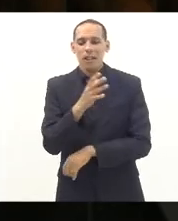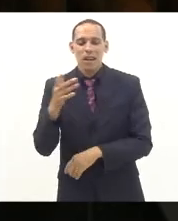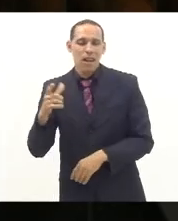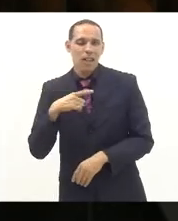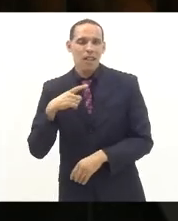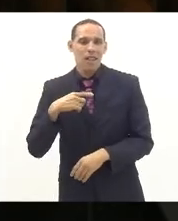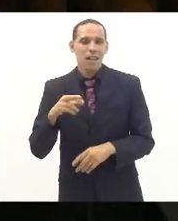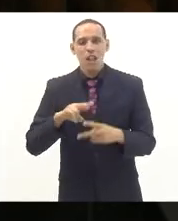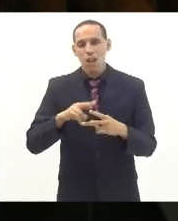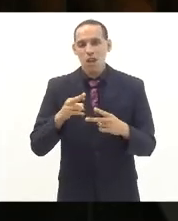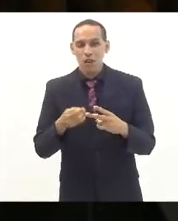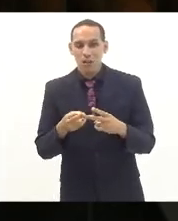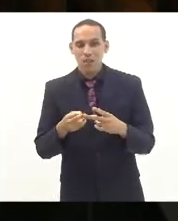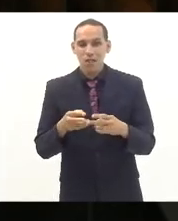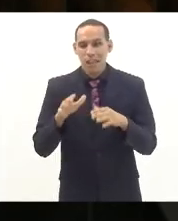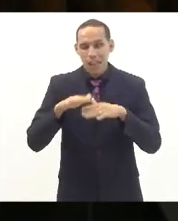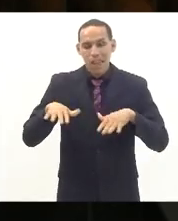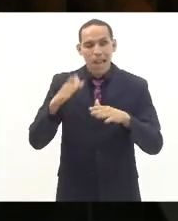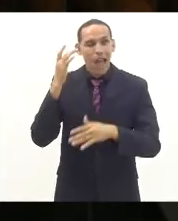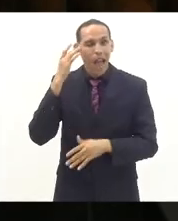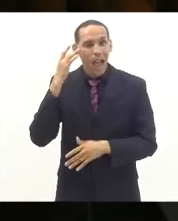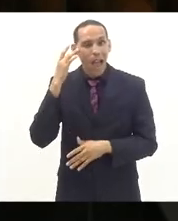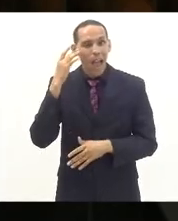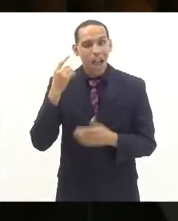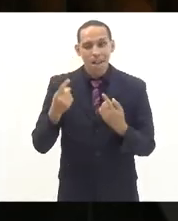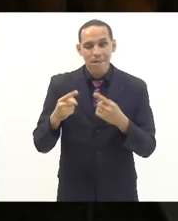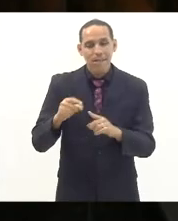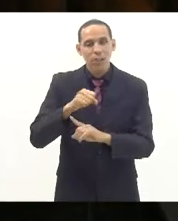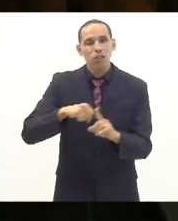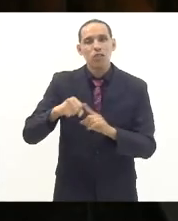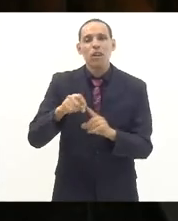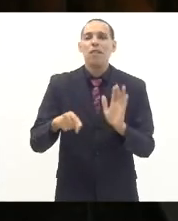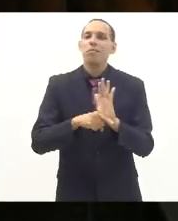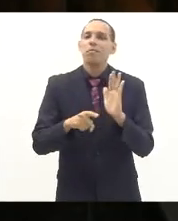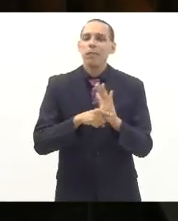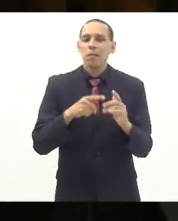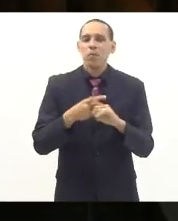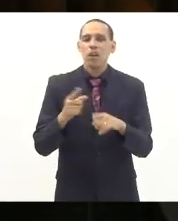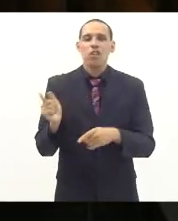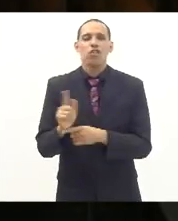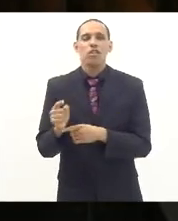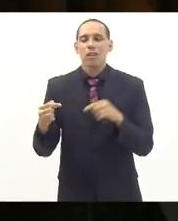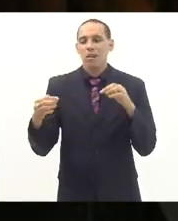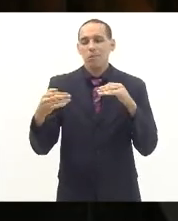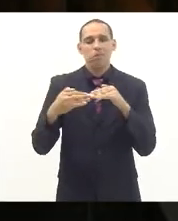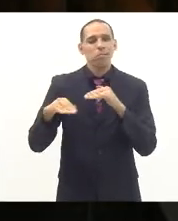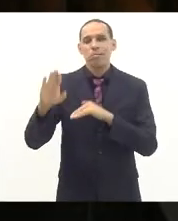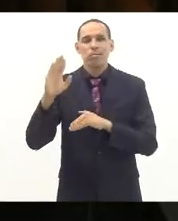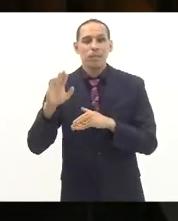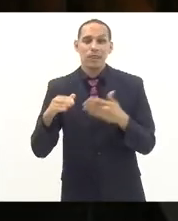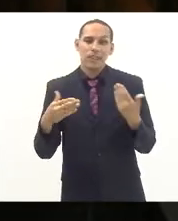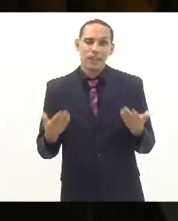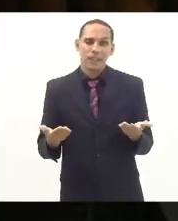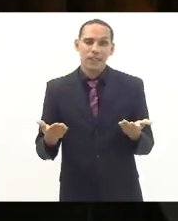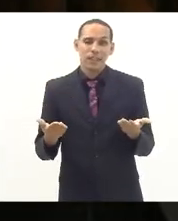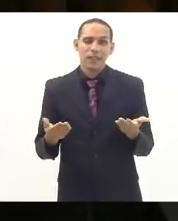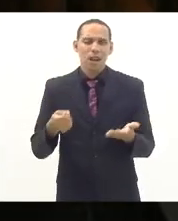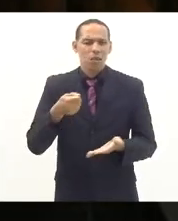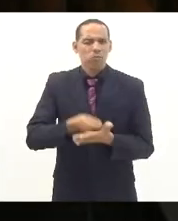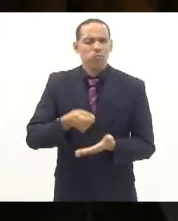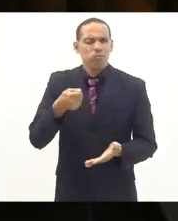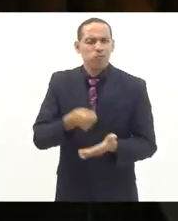de apresentar efeitos sociais negativos se não obtiveram uma gestão compatível isso acaba gerando uma